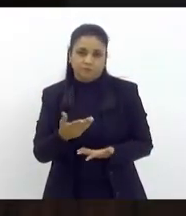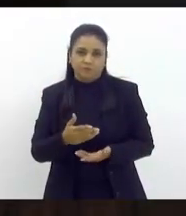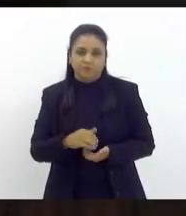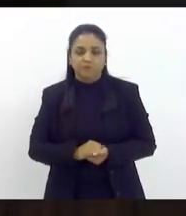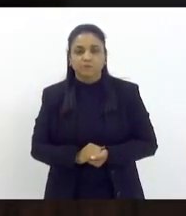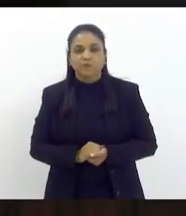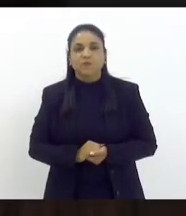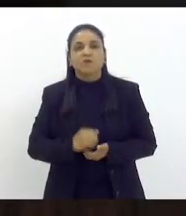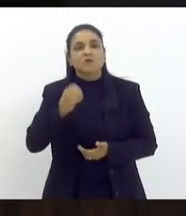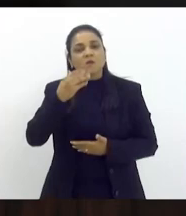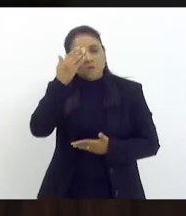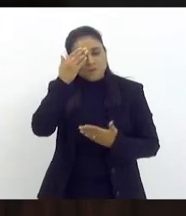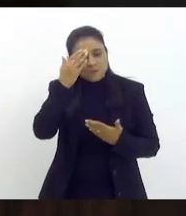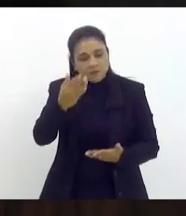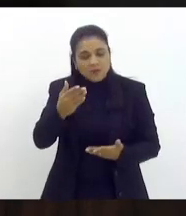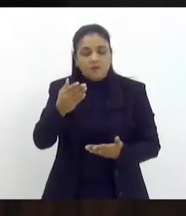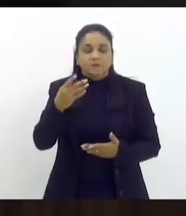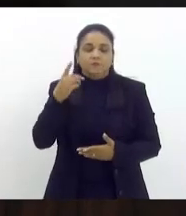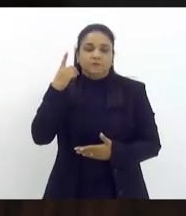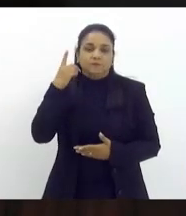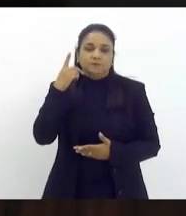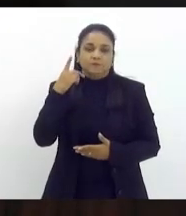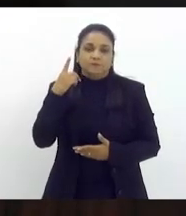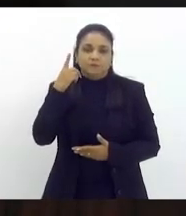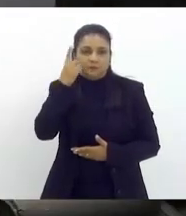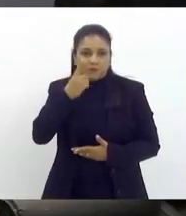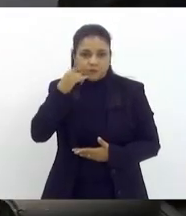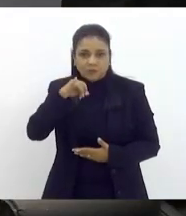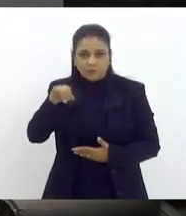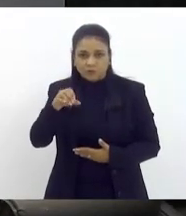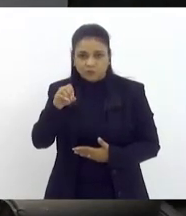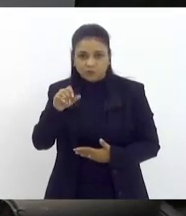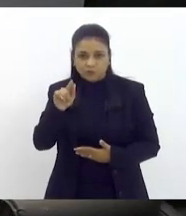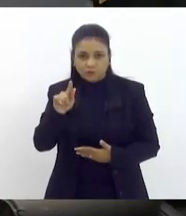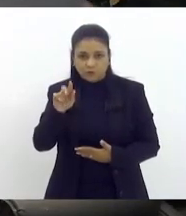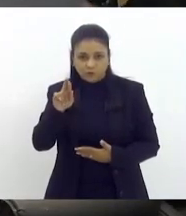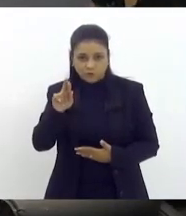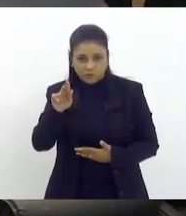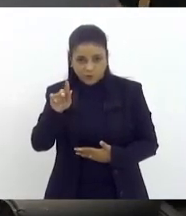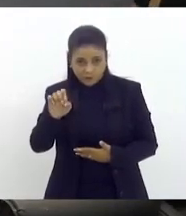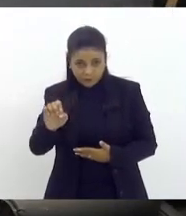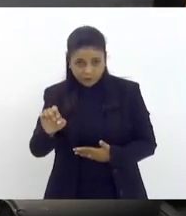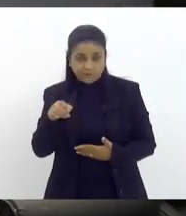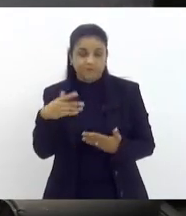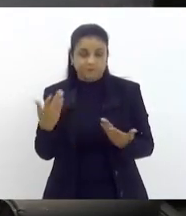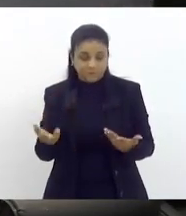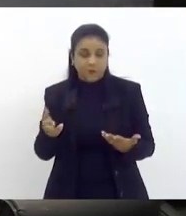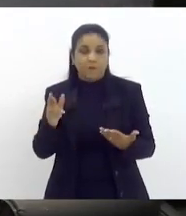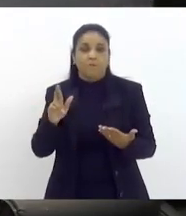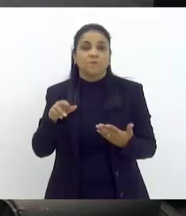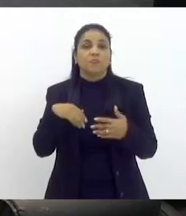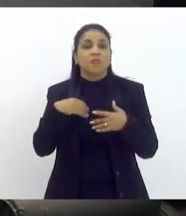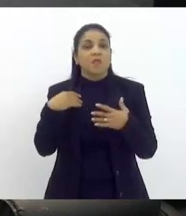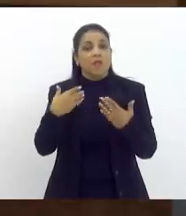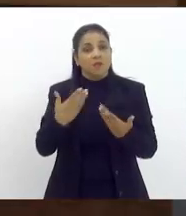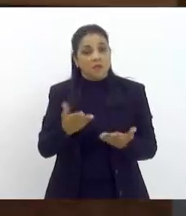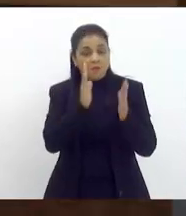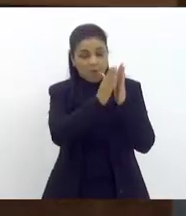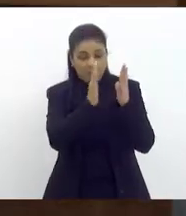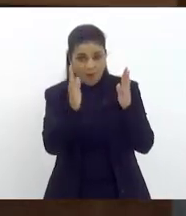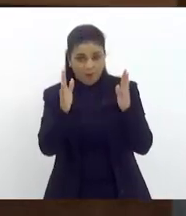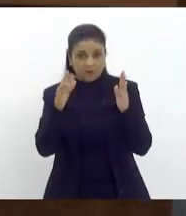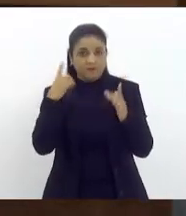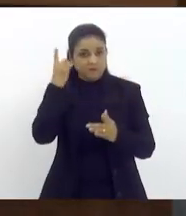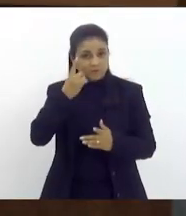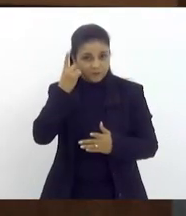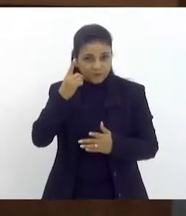Obrigado deputado Jorge por favor Deputado Dani Monteiro pela ordem aqui presidente que eu acho que é importante né todos os deputados